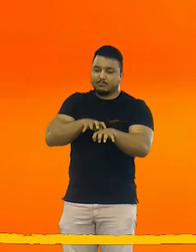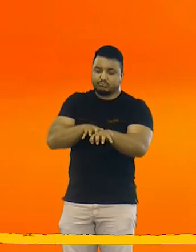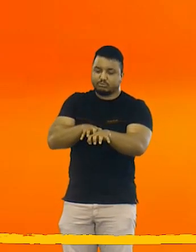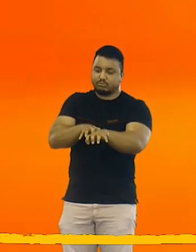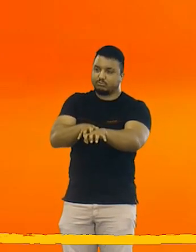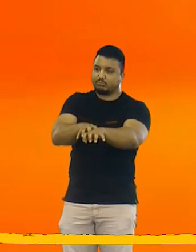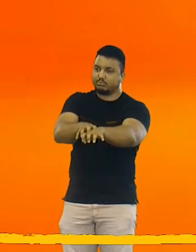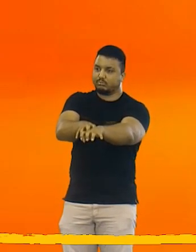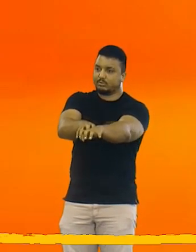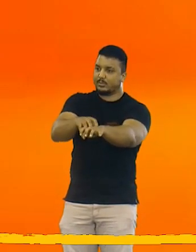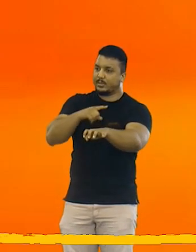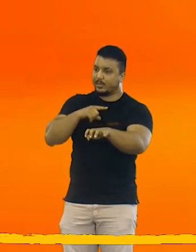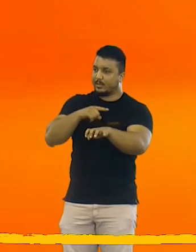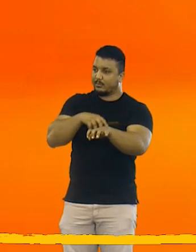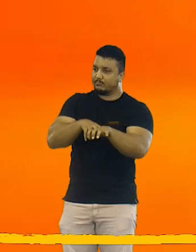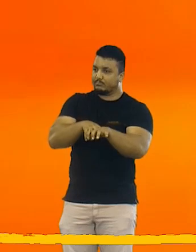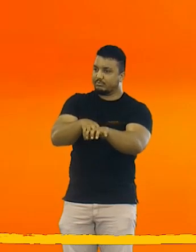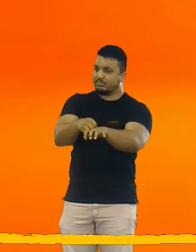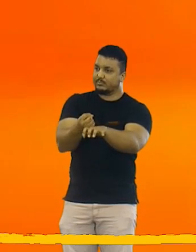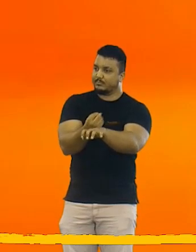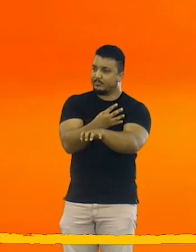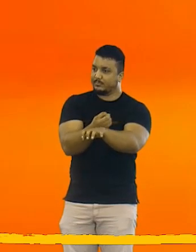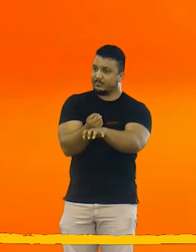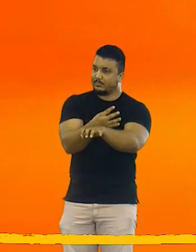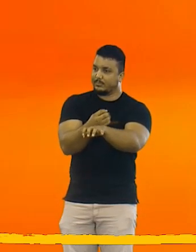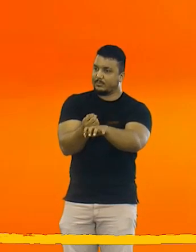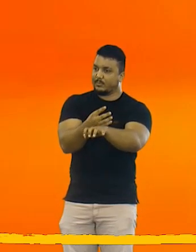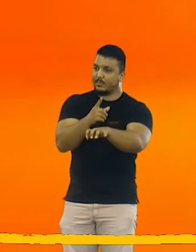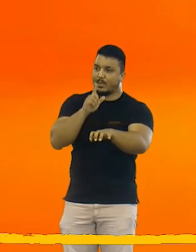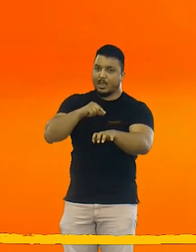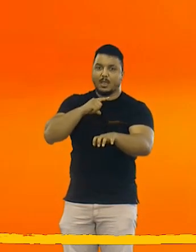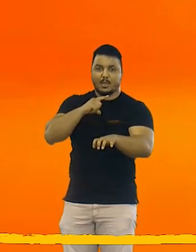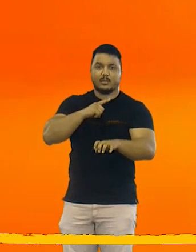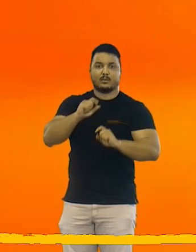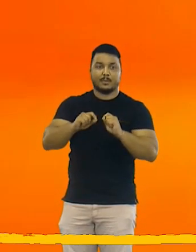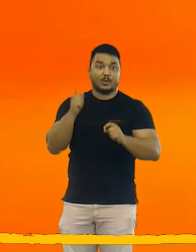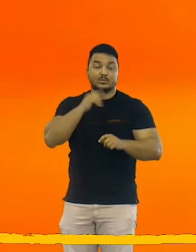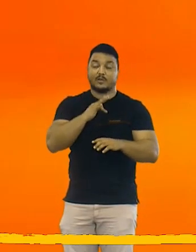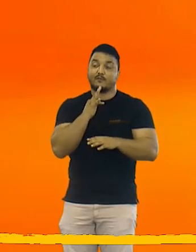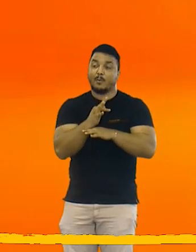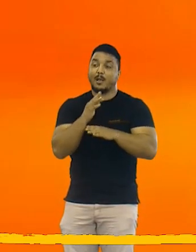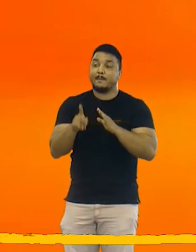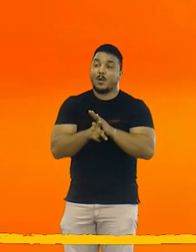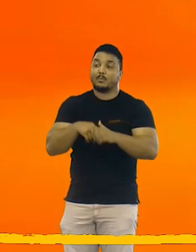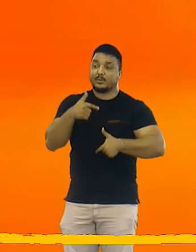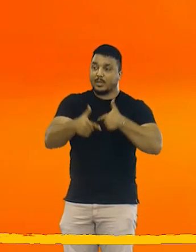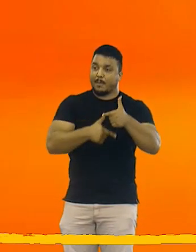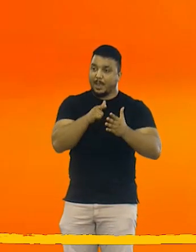Então, Revolução Verde, aumenta a produtividade, aumenta a formalidade de emprego.